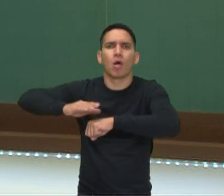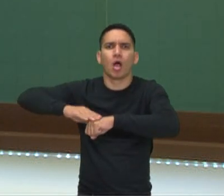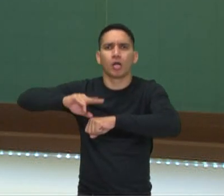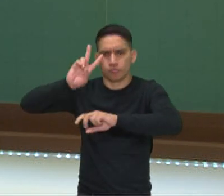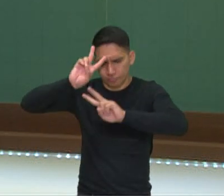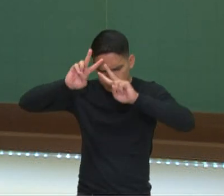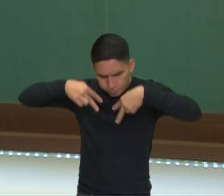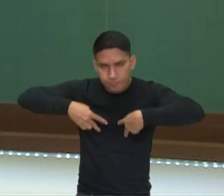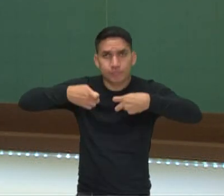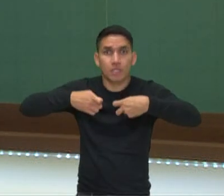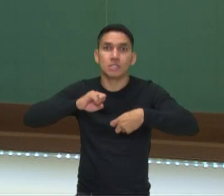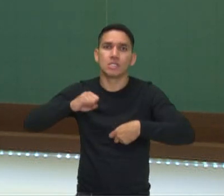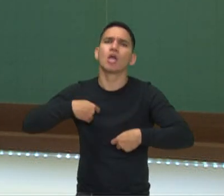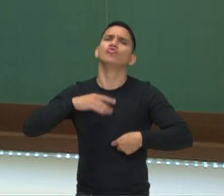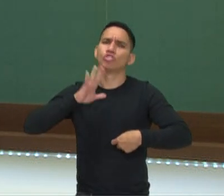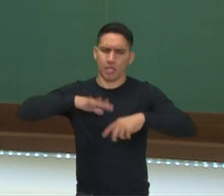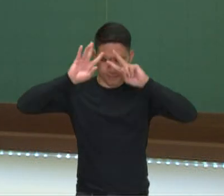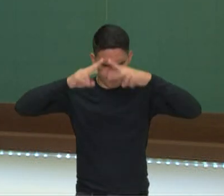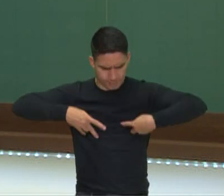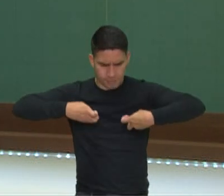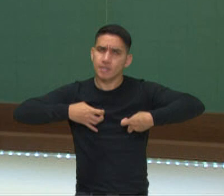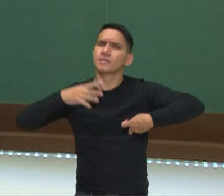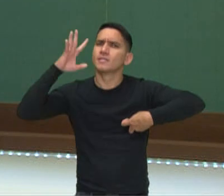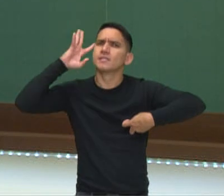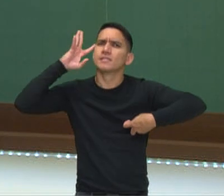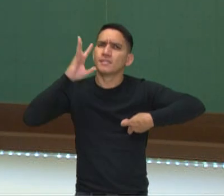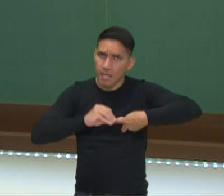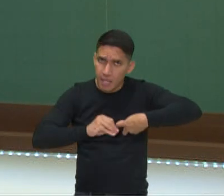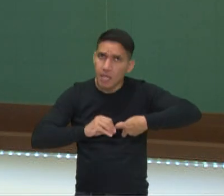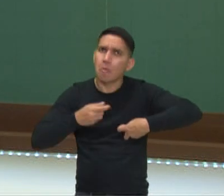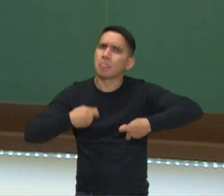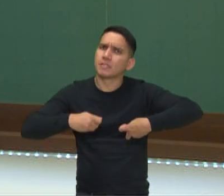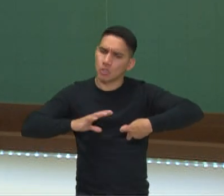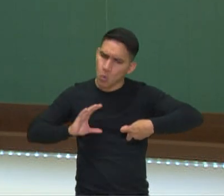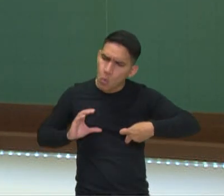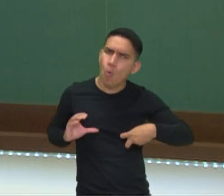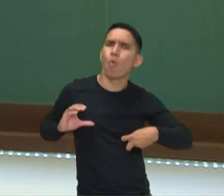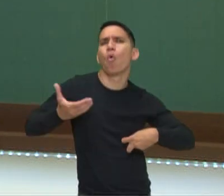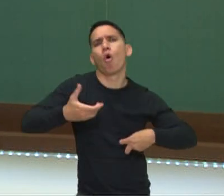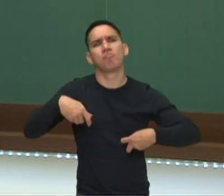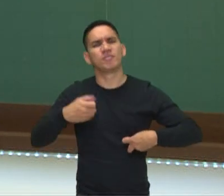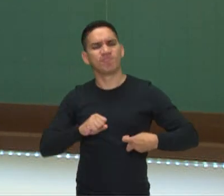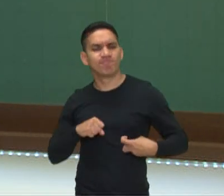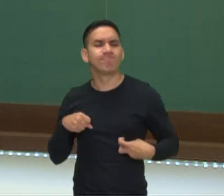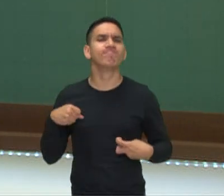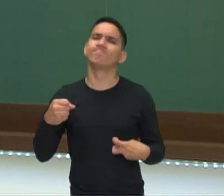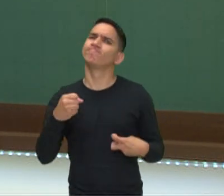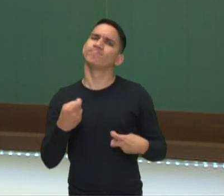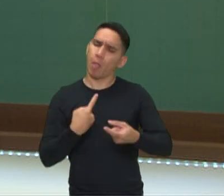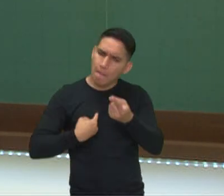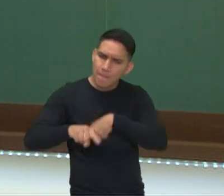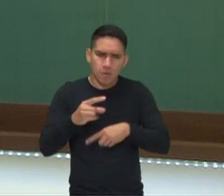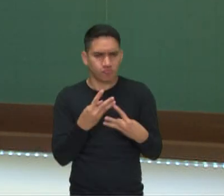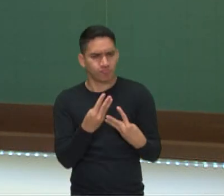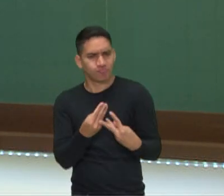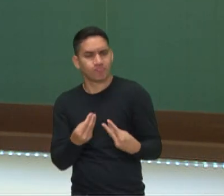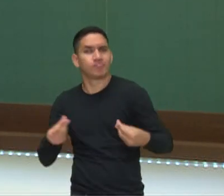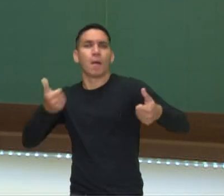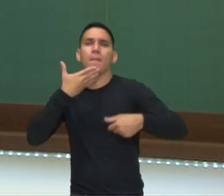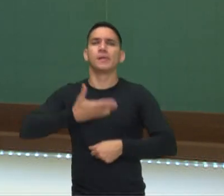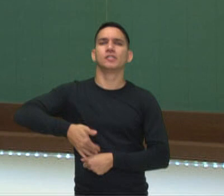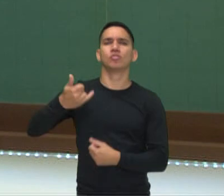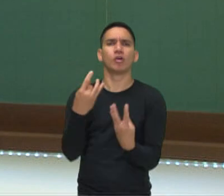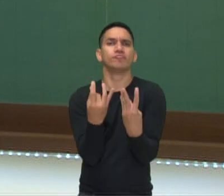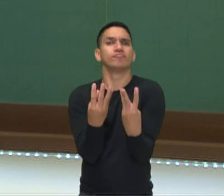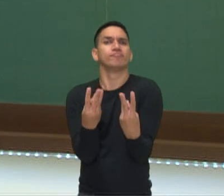a ousadia, a coragem de aprimorar as minhas habilidades, aprimorar as minhas